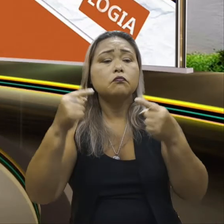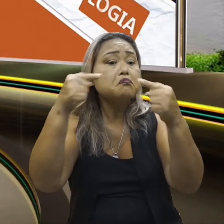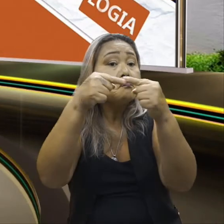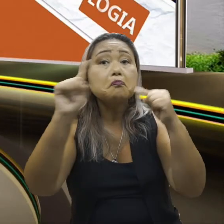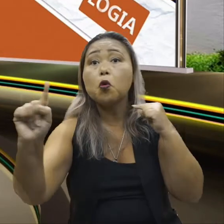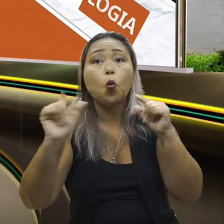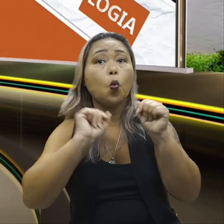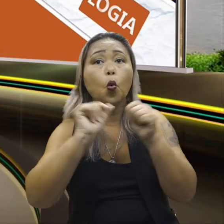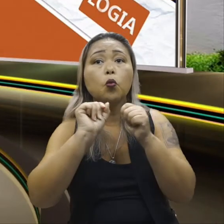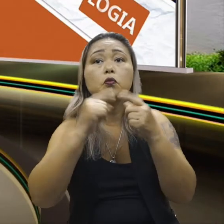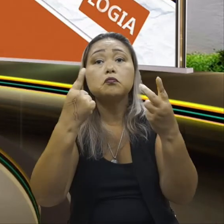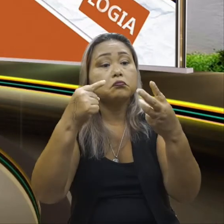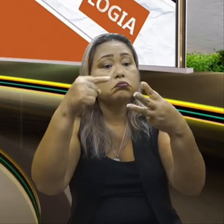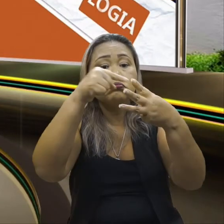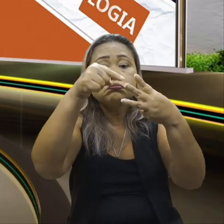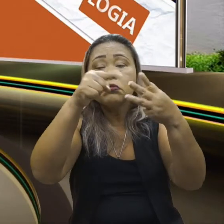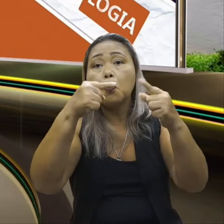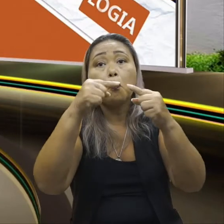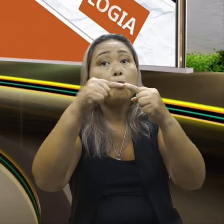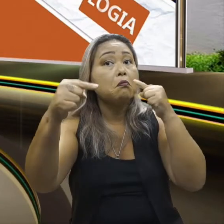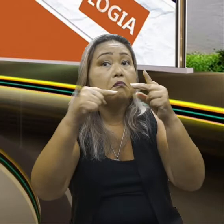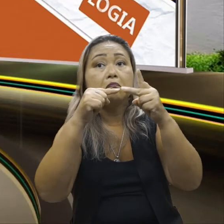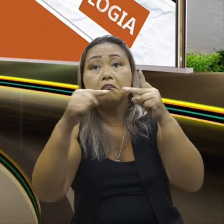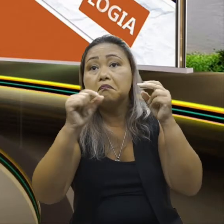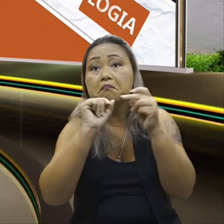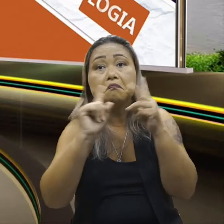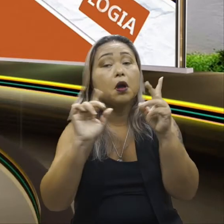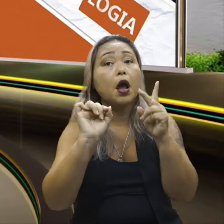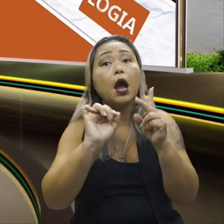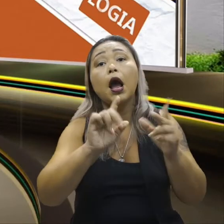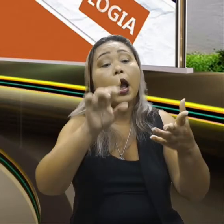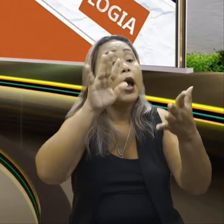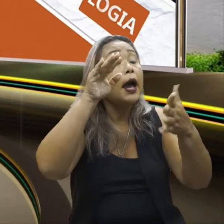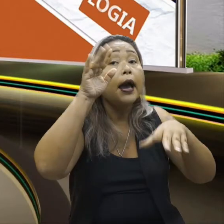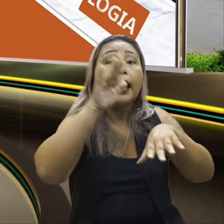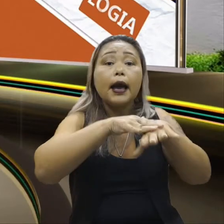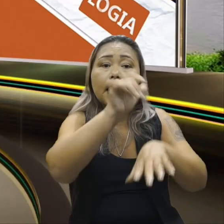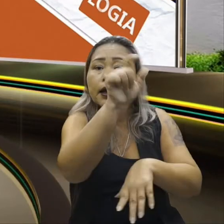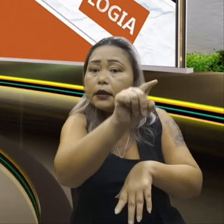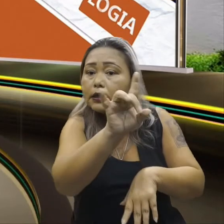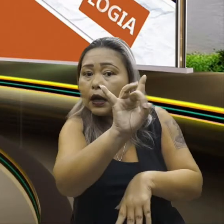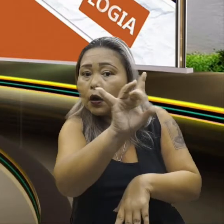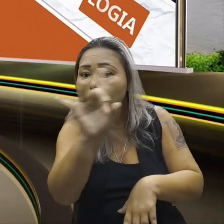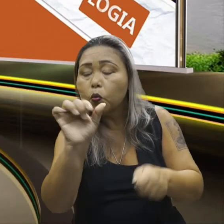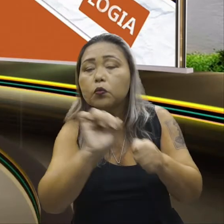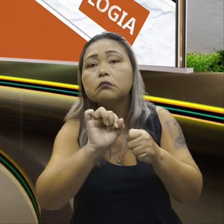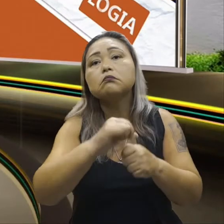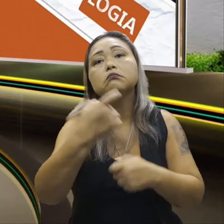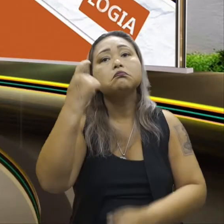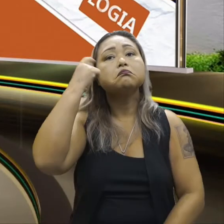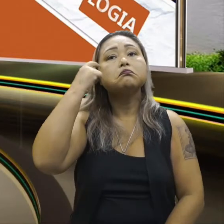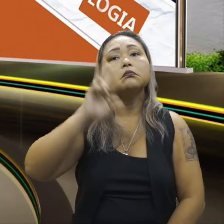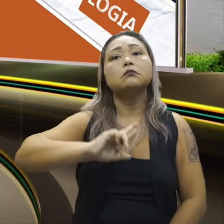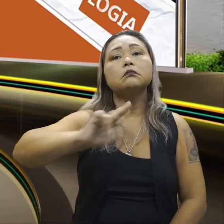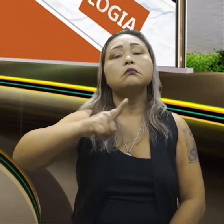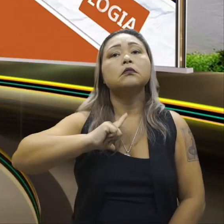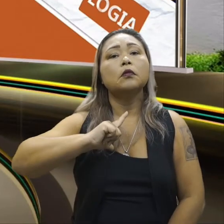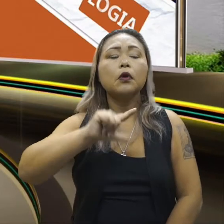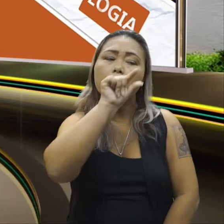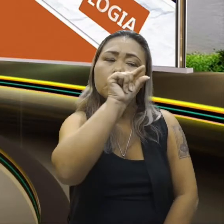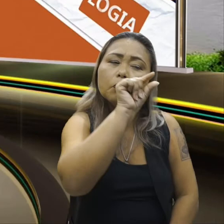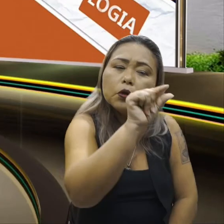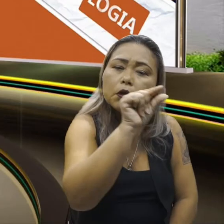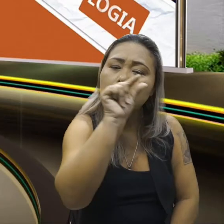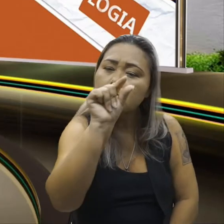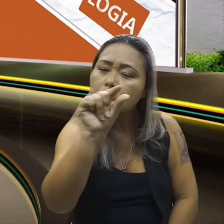os três eles não concordam entre si, vocês viram, né? Cada um pensando de um jeito. Porém, um pouquinho de cada um ajuda a